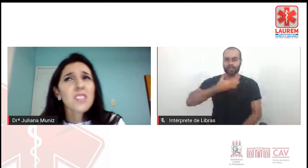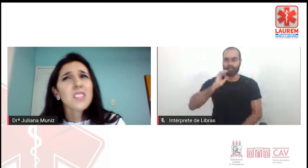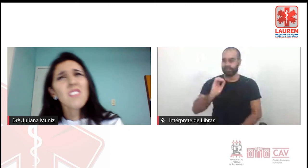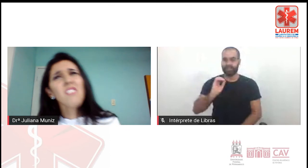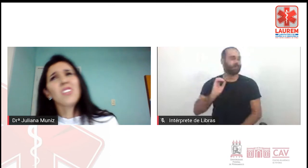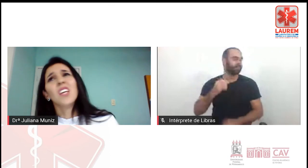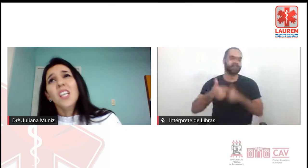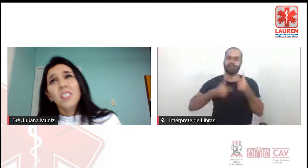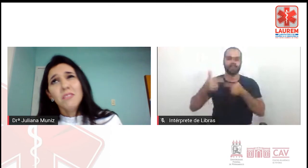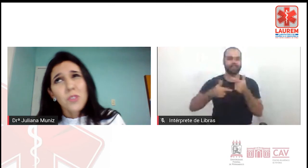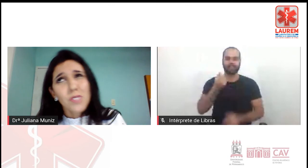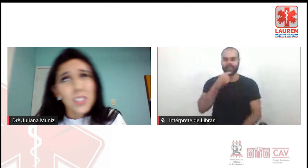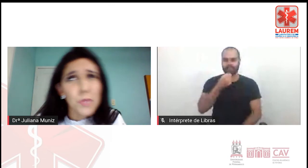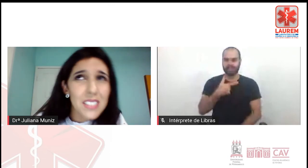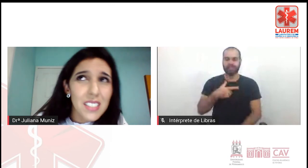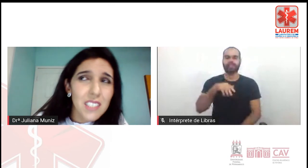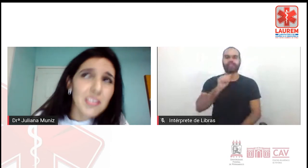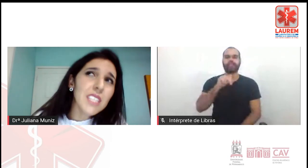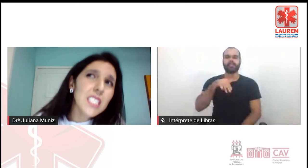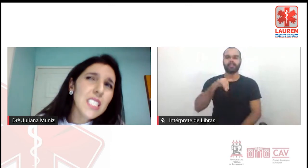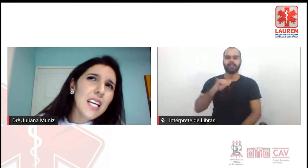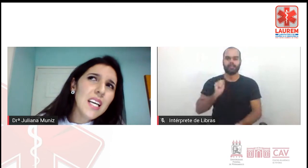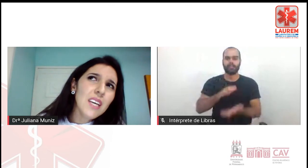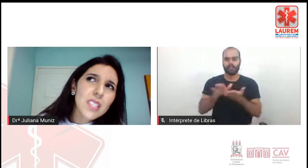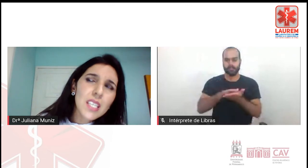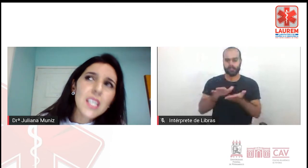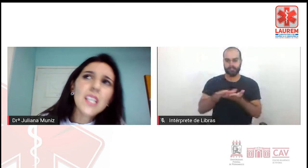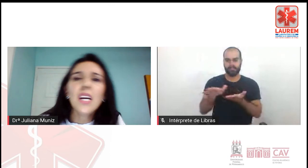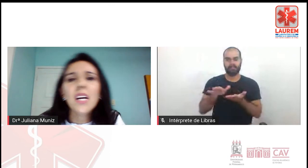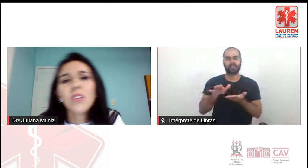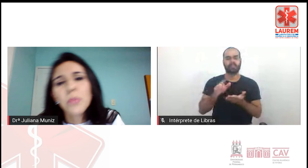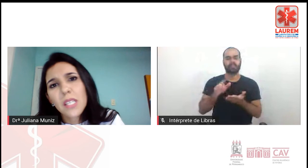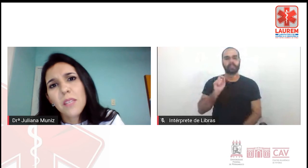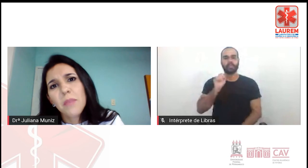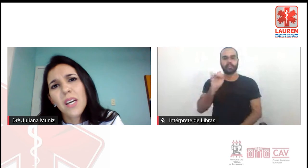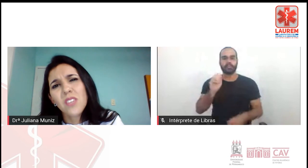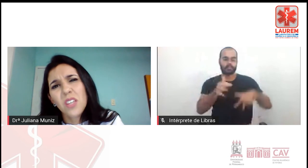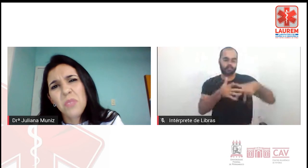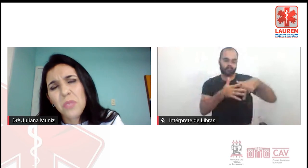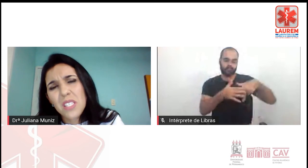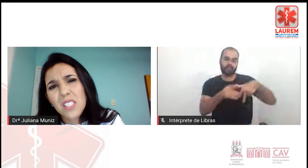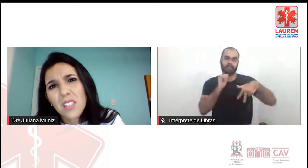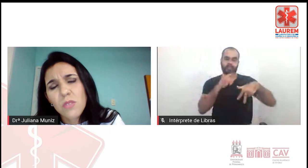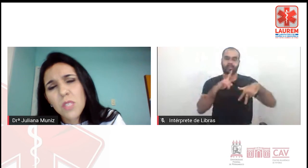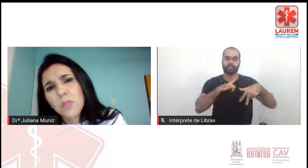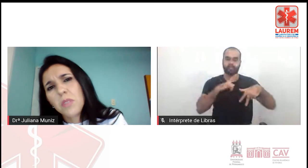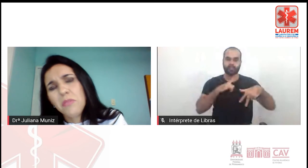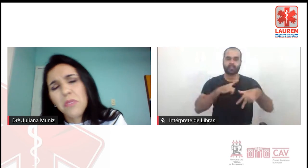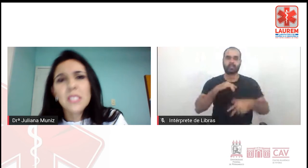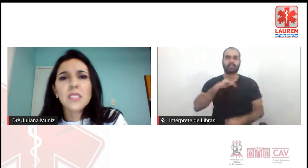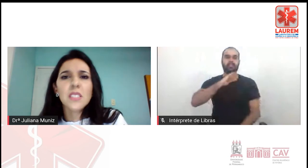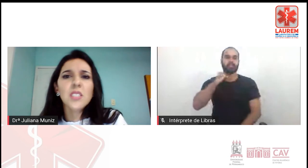uma nota dizendo assim, olha, se o paciente tiver ferritina alta, DHL alta, plaqueta baixa, realmente um paciente com síndrome